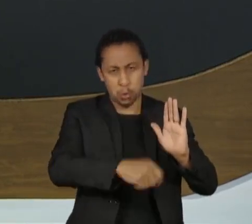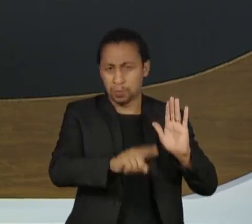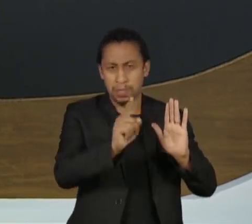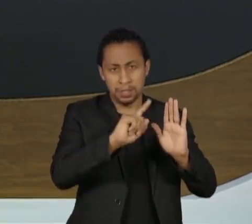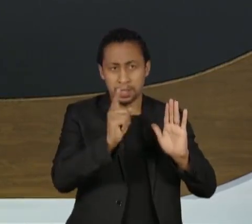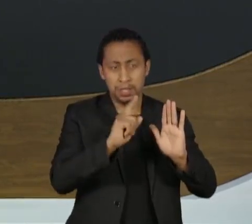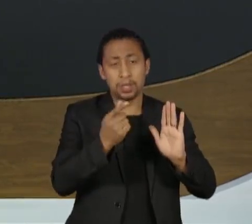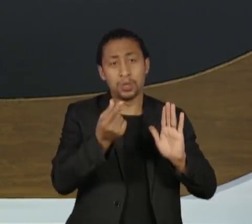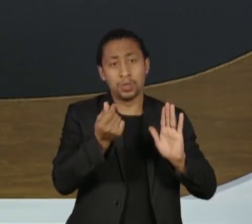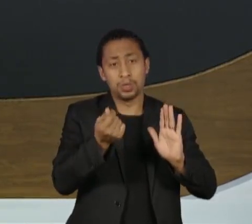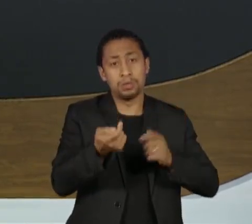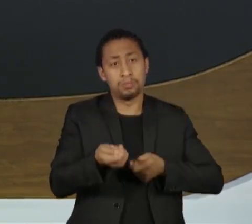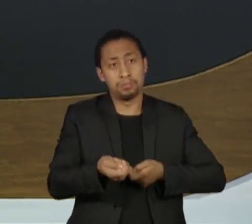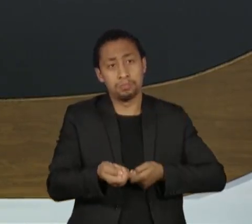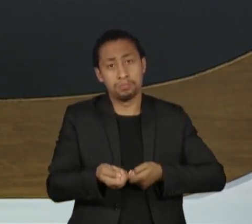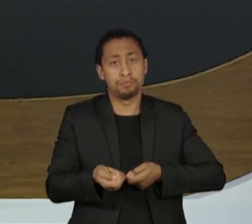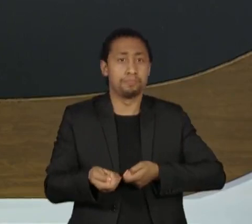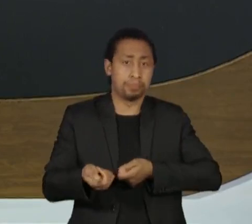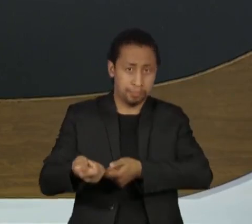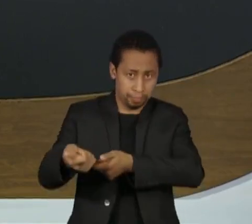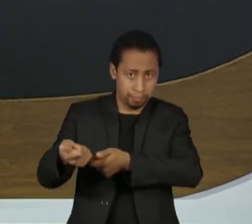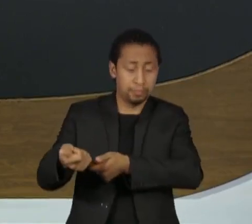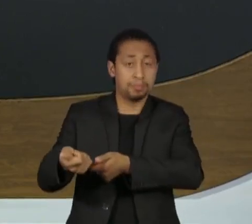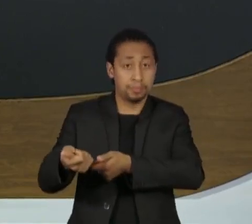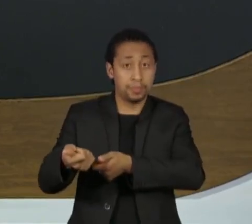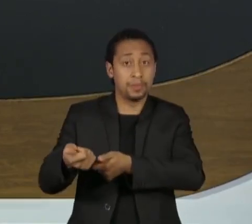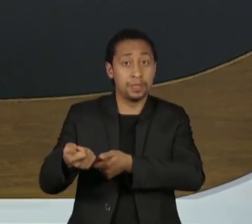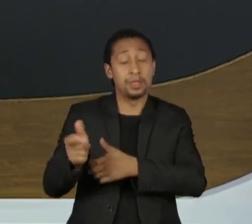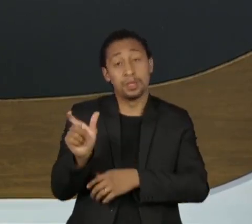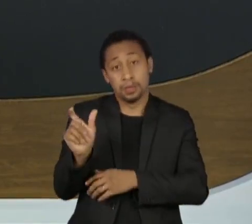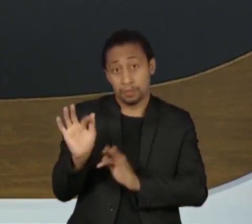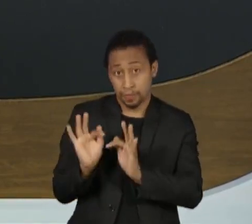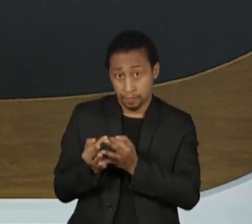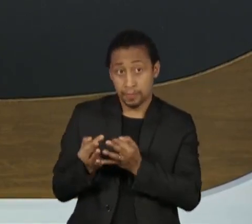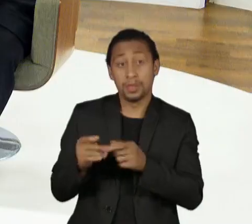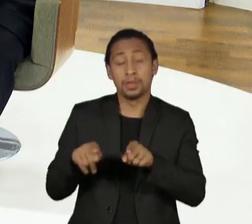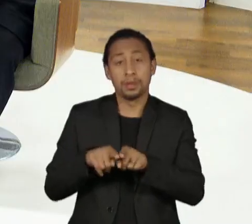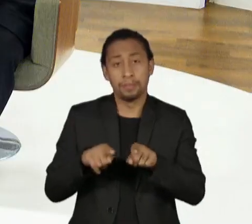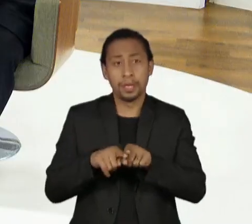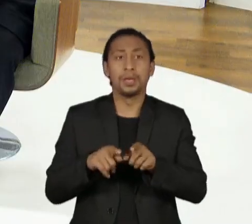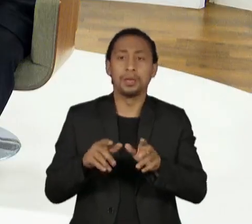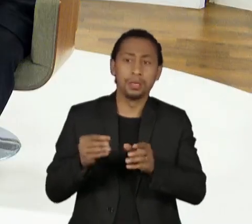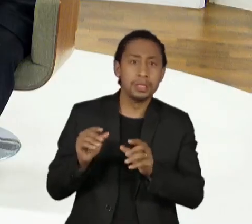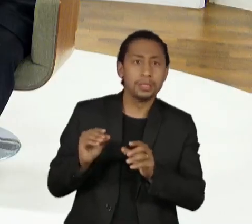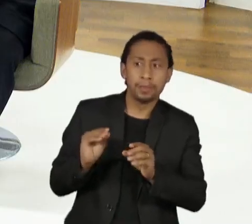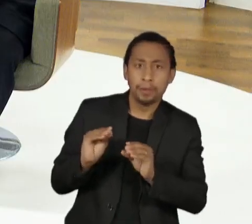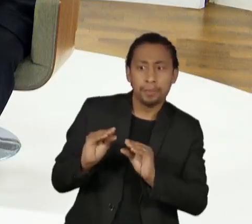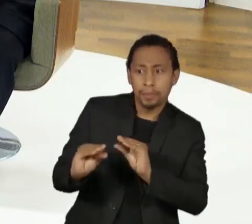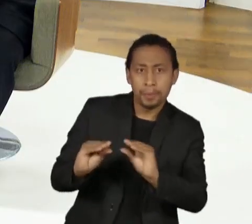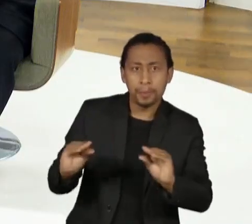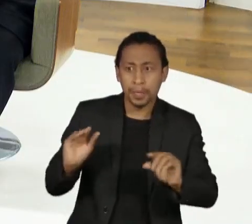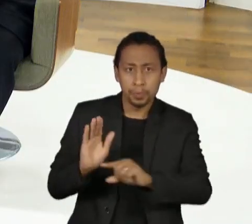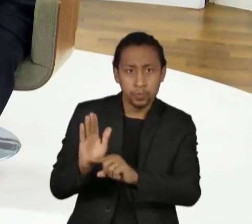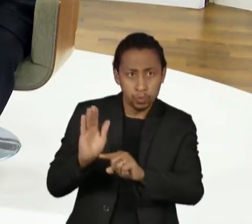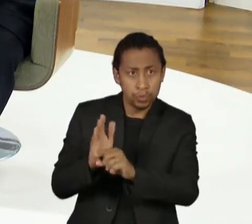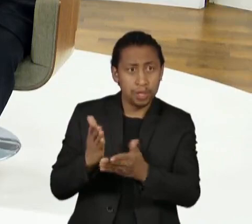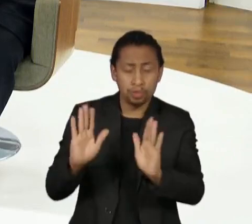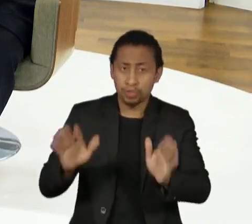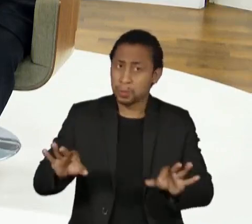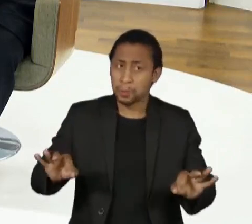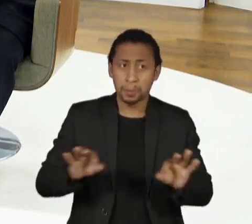e outras medidas de renda, transferência de renda, já estão salvaguardadas do teto de gastos, e